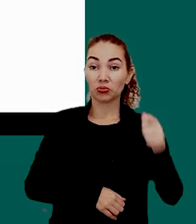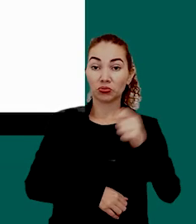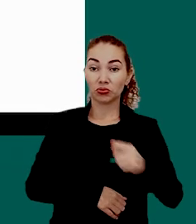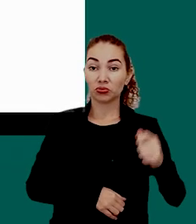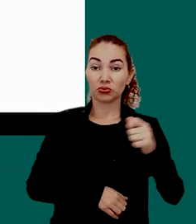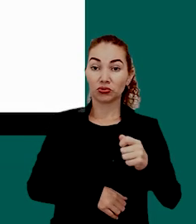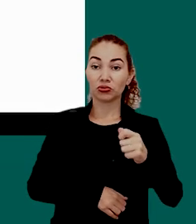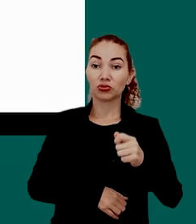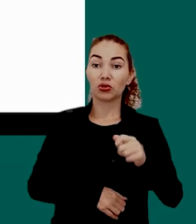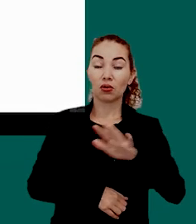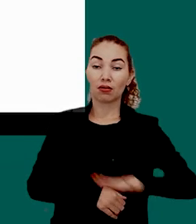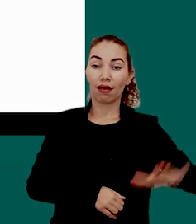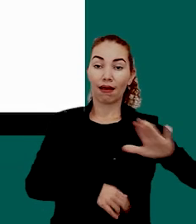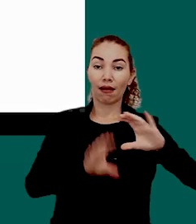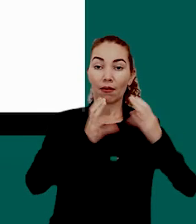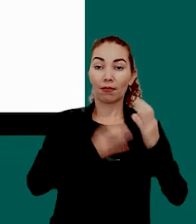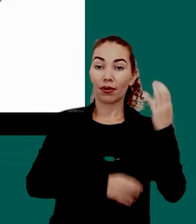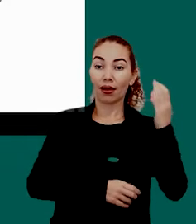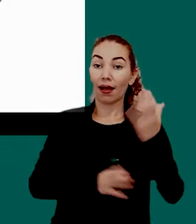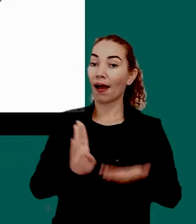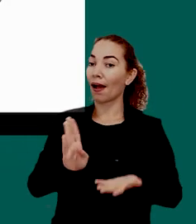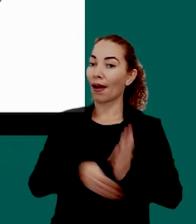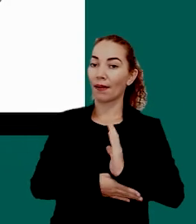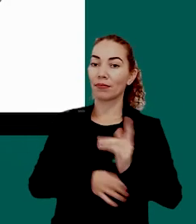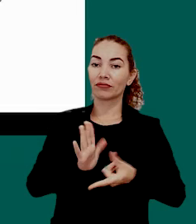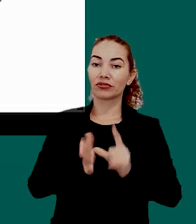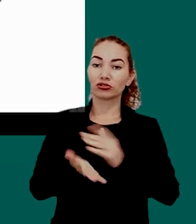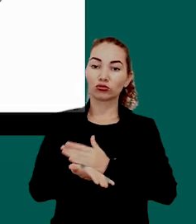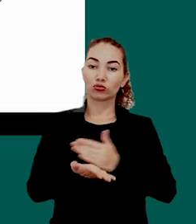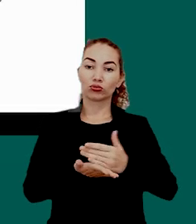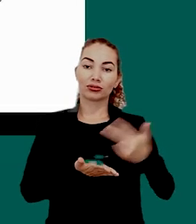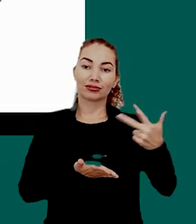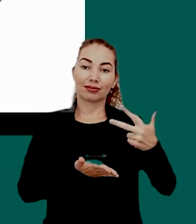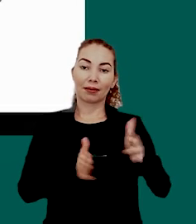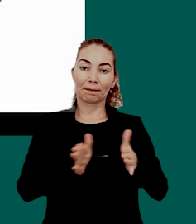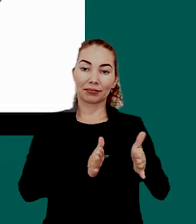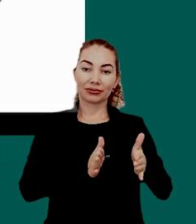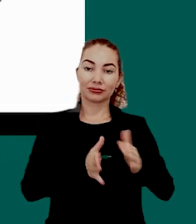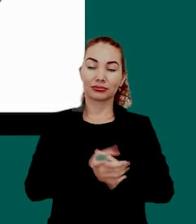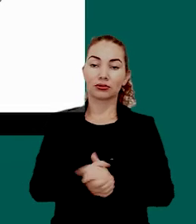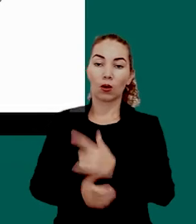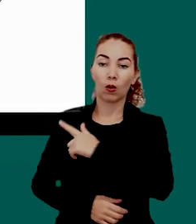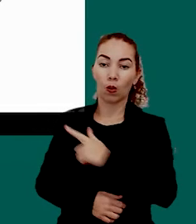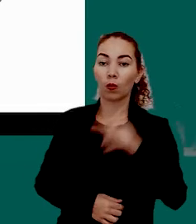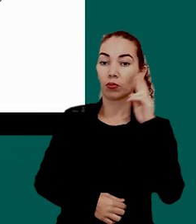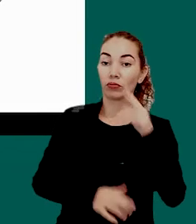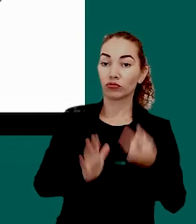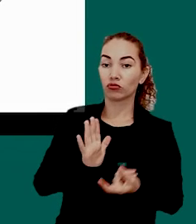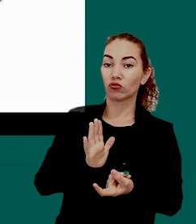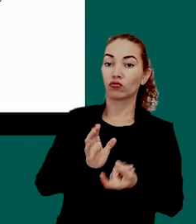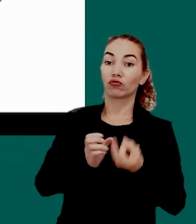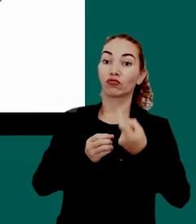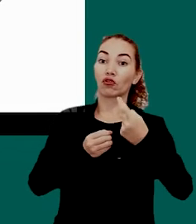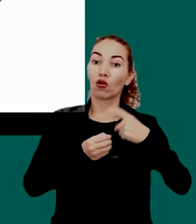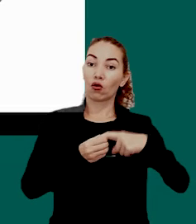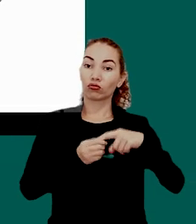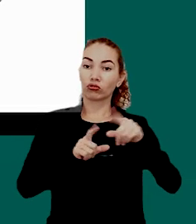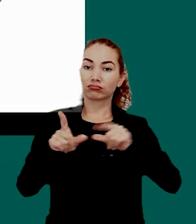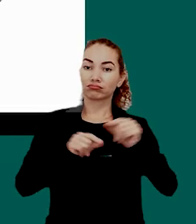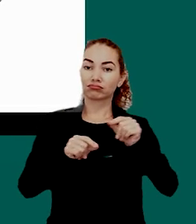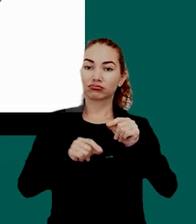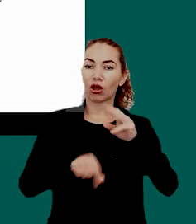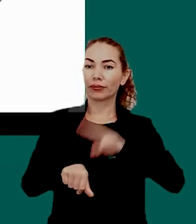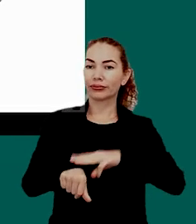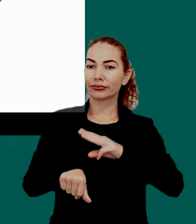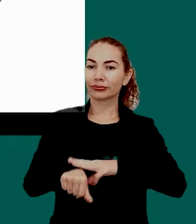da comunidade científica, com a vacina aprovada antes do início da fase 3. O governo russo voltou atrás, né, na época todo